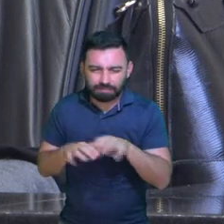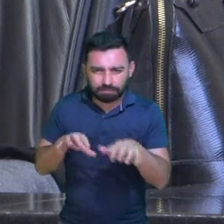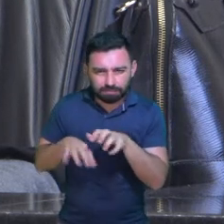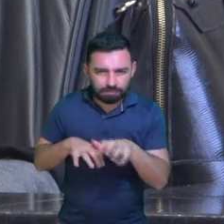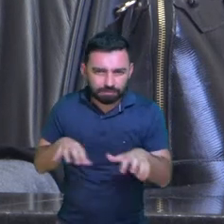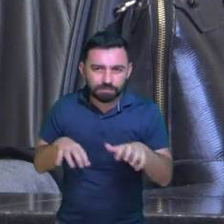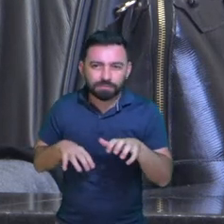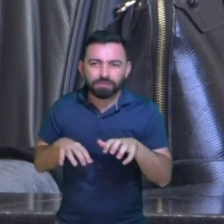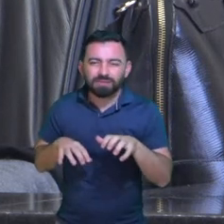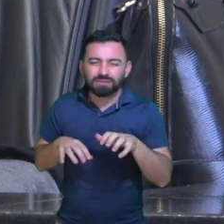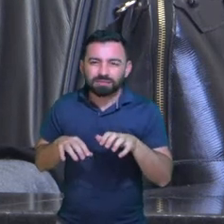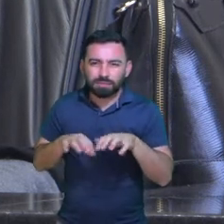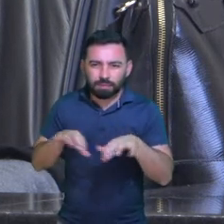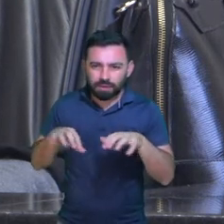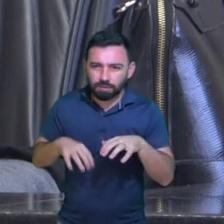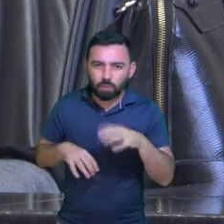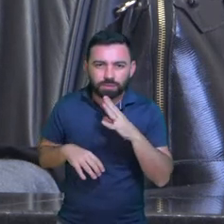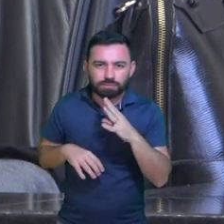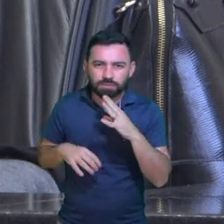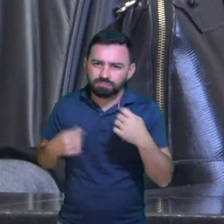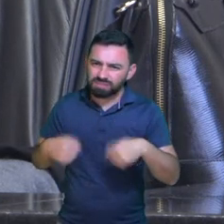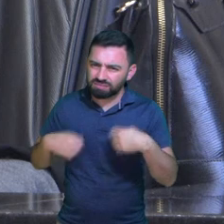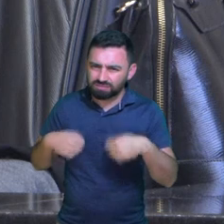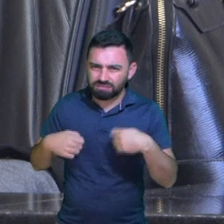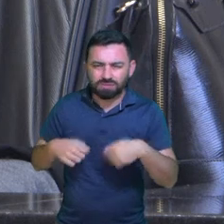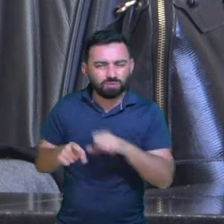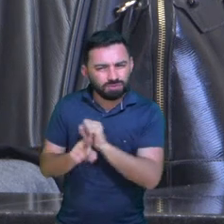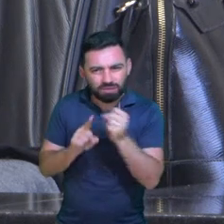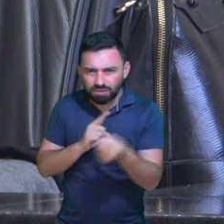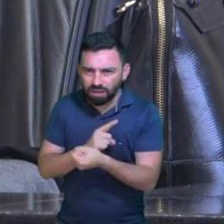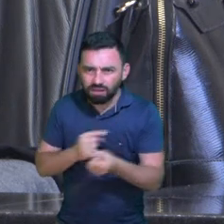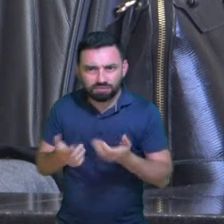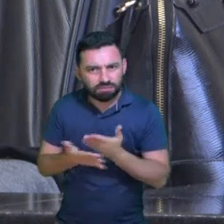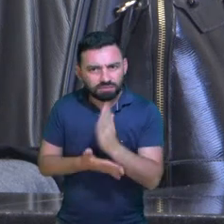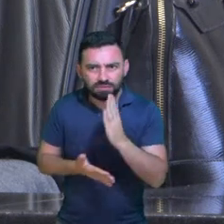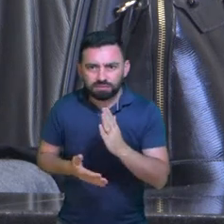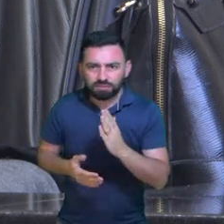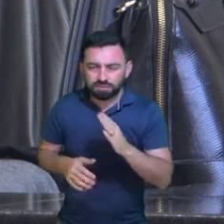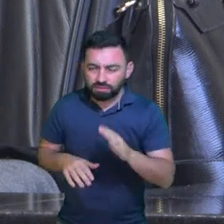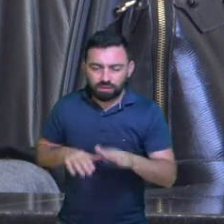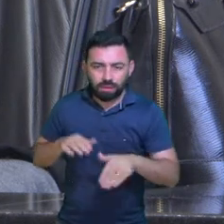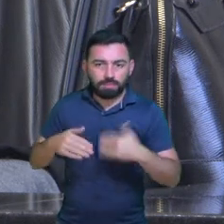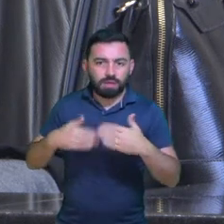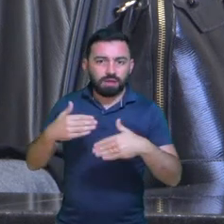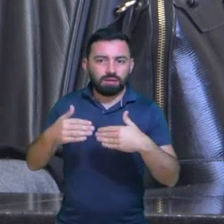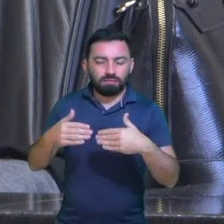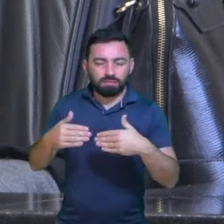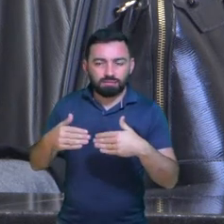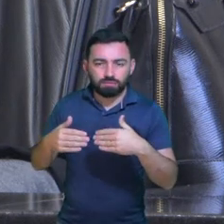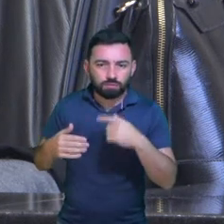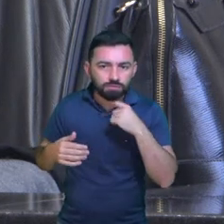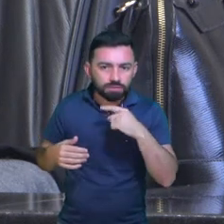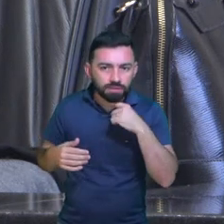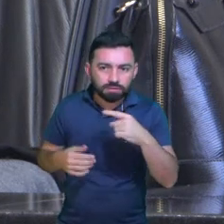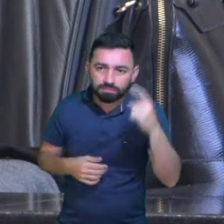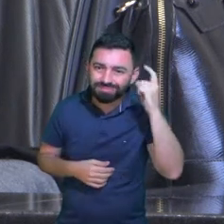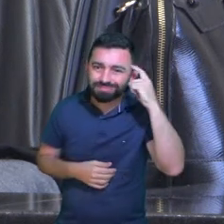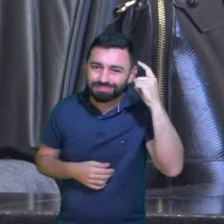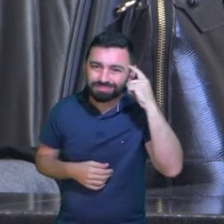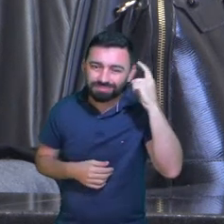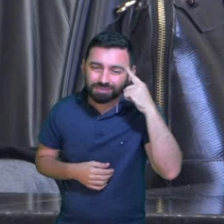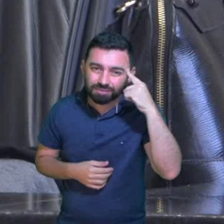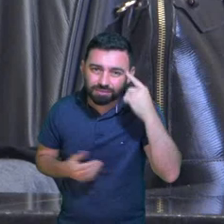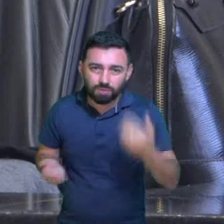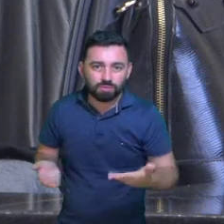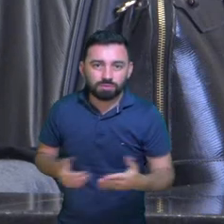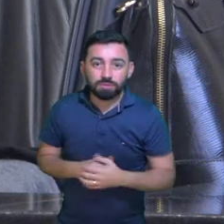porque gente a nossa sociedade precisa superar isso o Brasil não vai caminhar nada se continuar pensando do jeito que pensa nessa questão né e